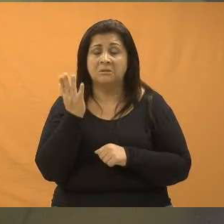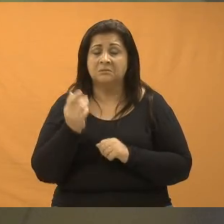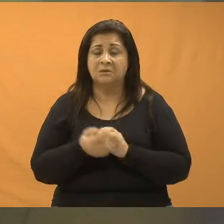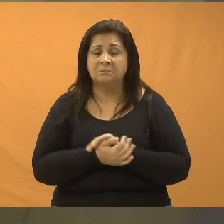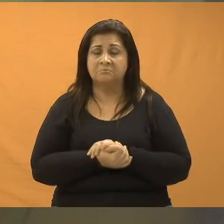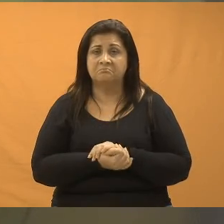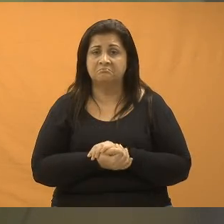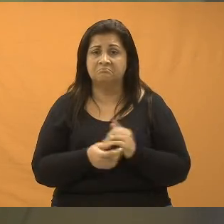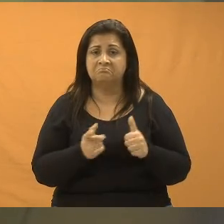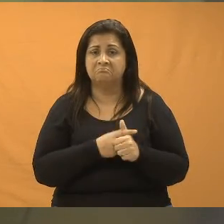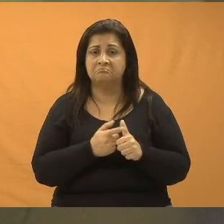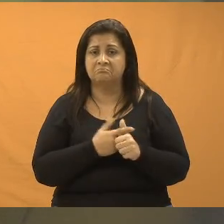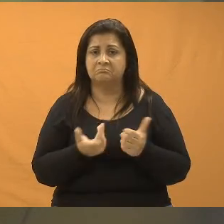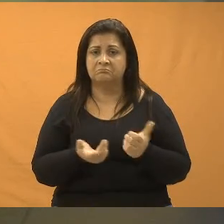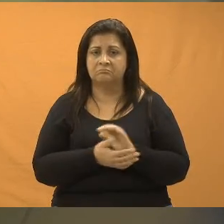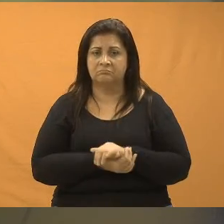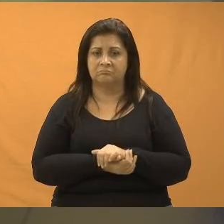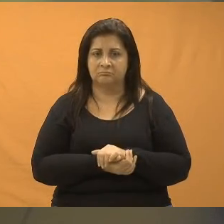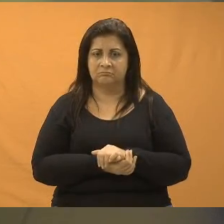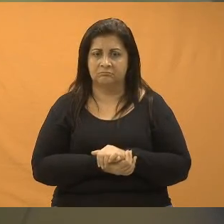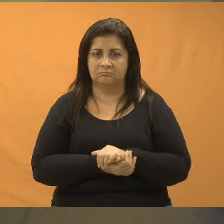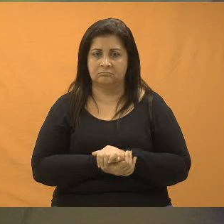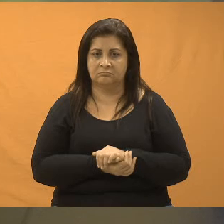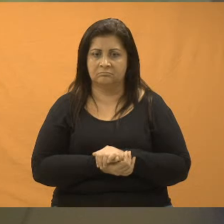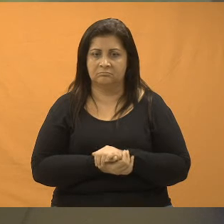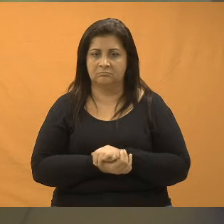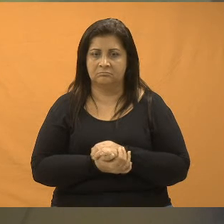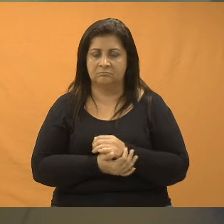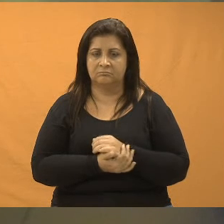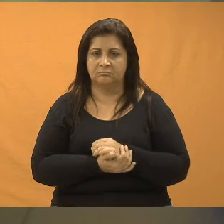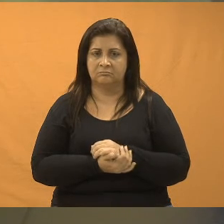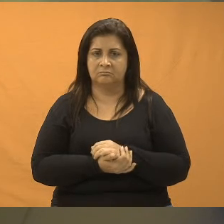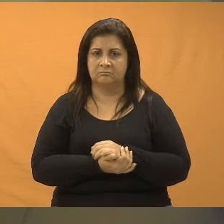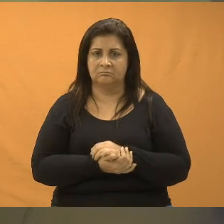conhecimento desses empréstimos. Então, a gente é assim...